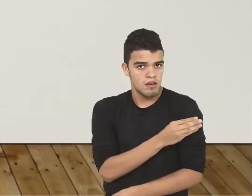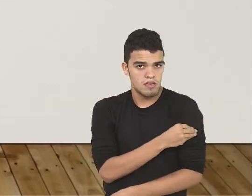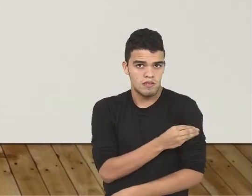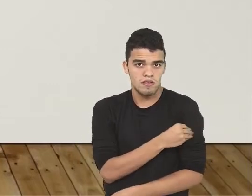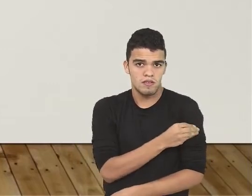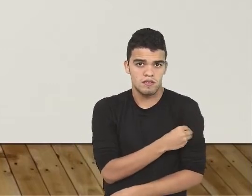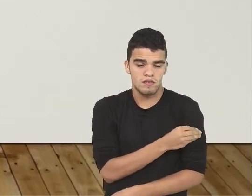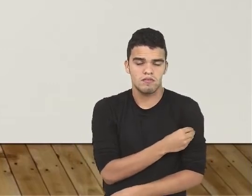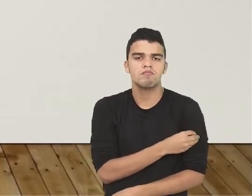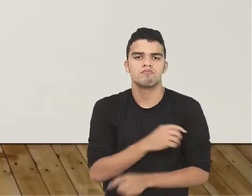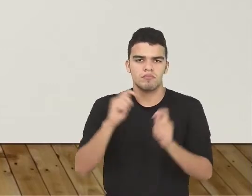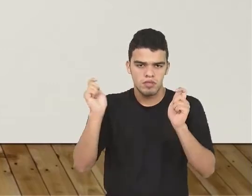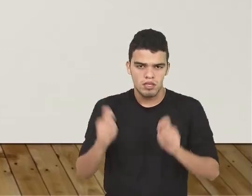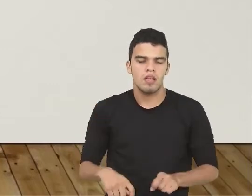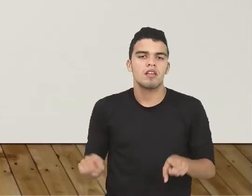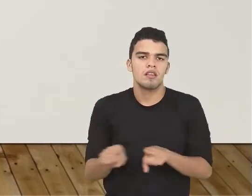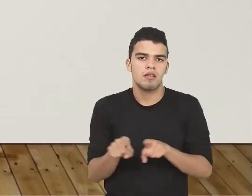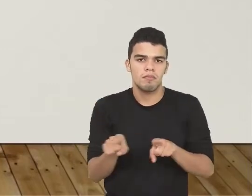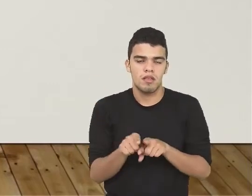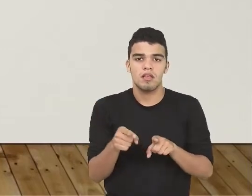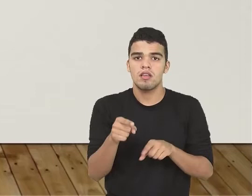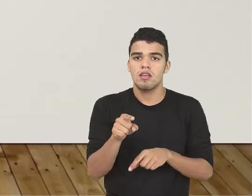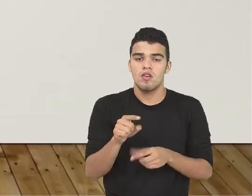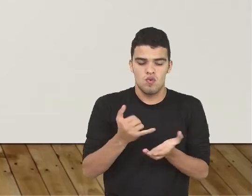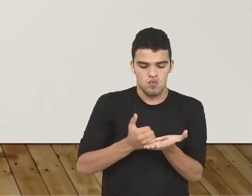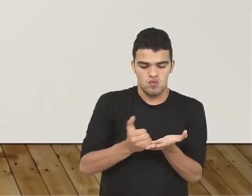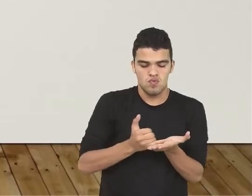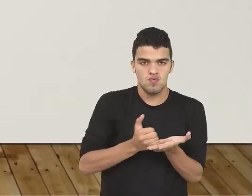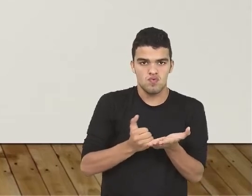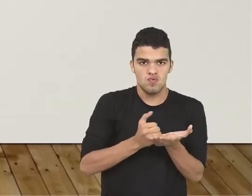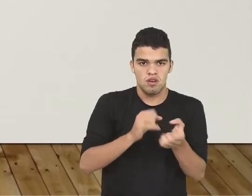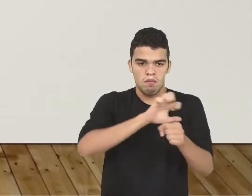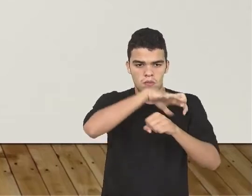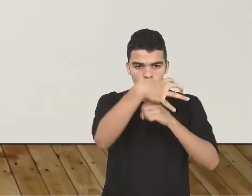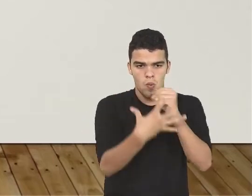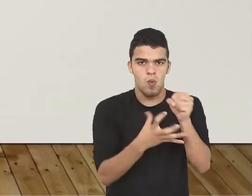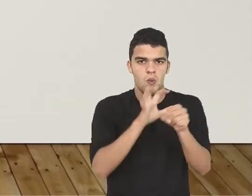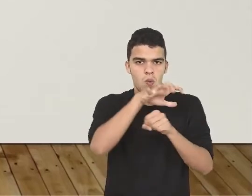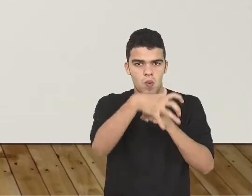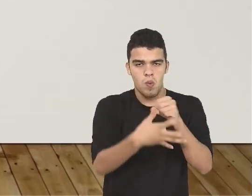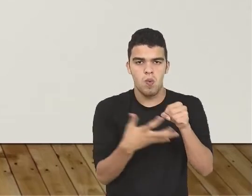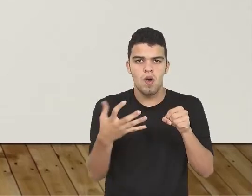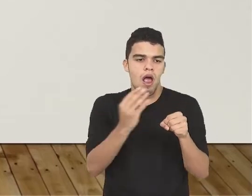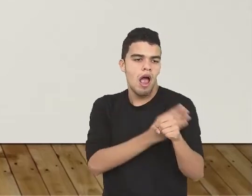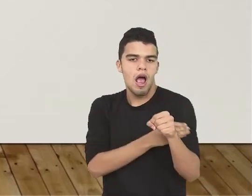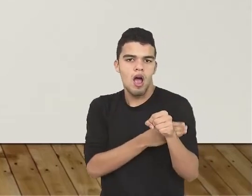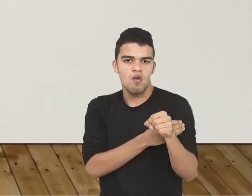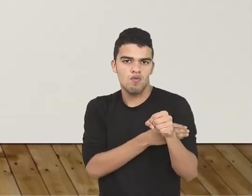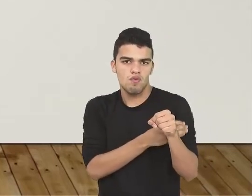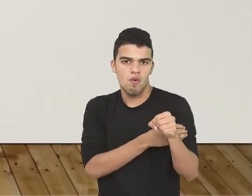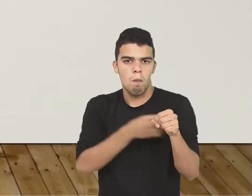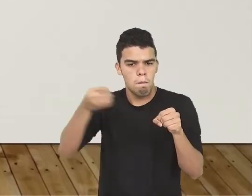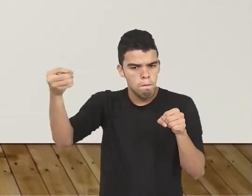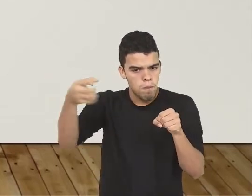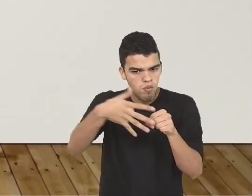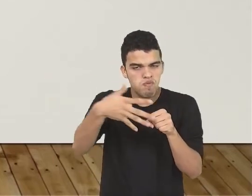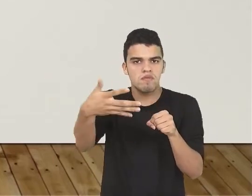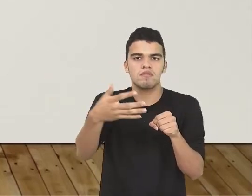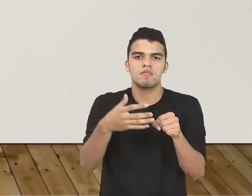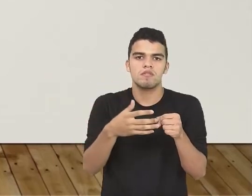essa camada de gordura, só que tem algumas, como é que eu posso dizer, algumas